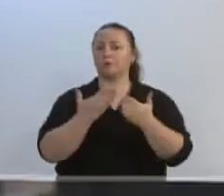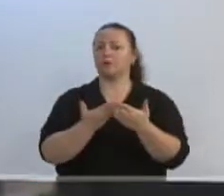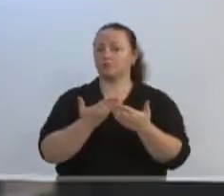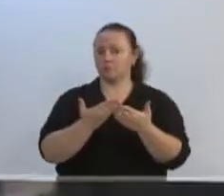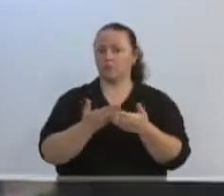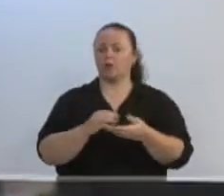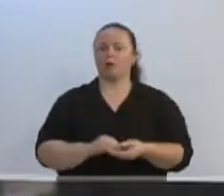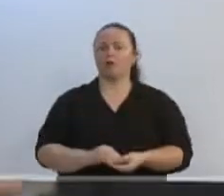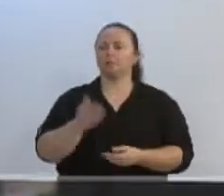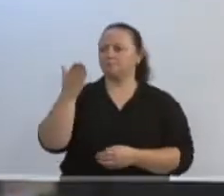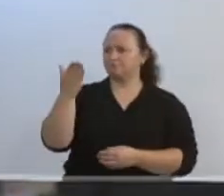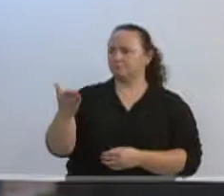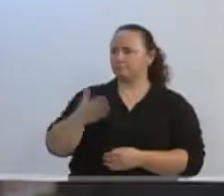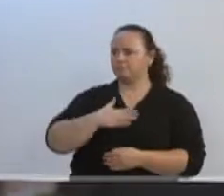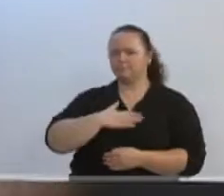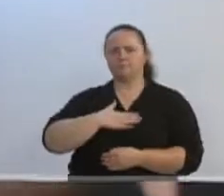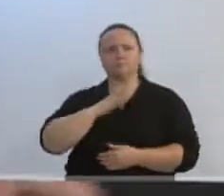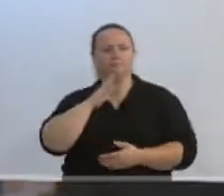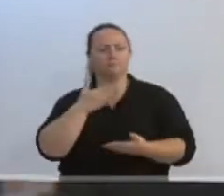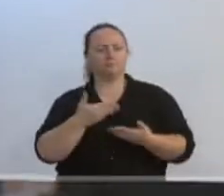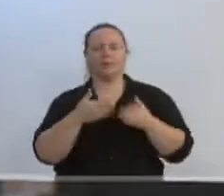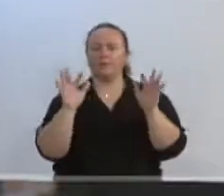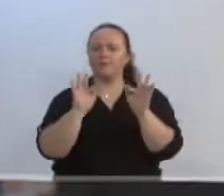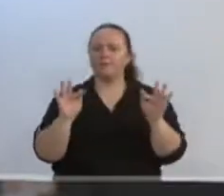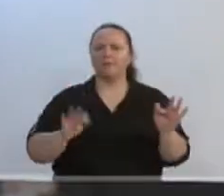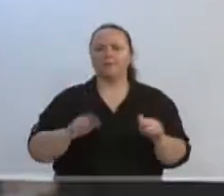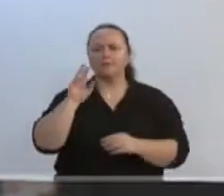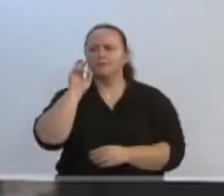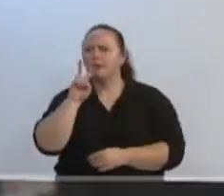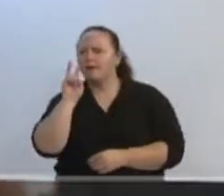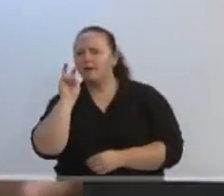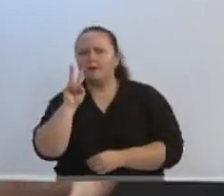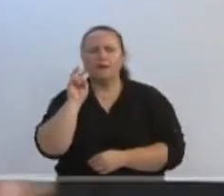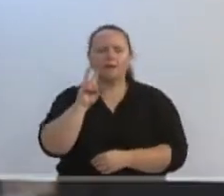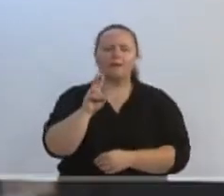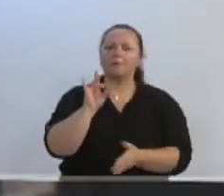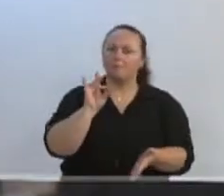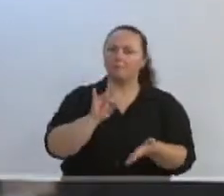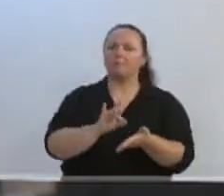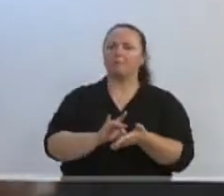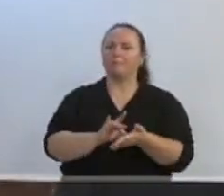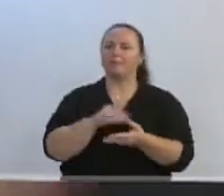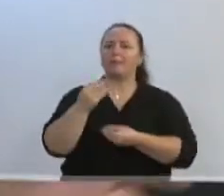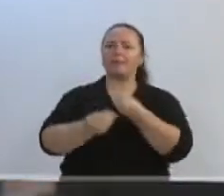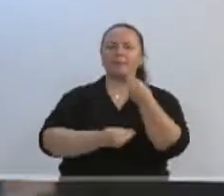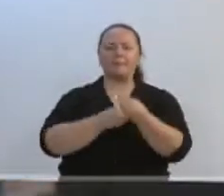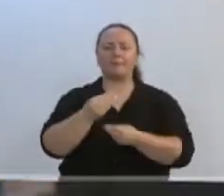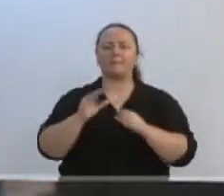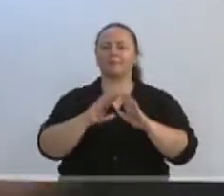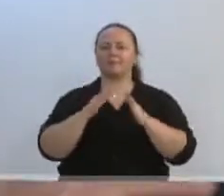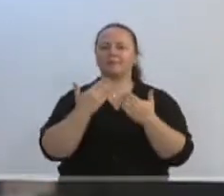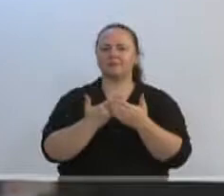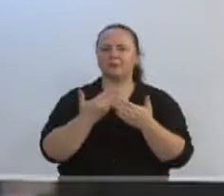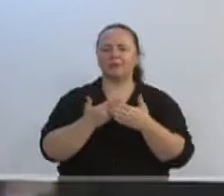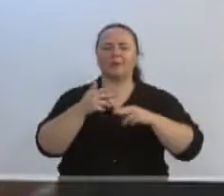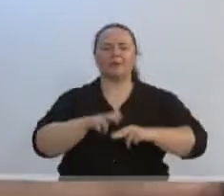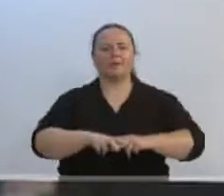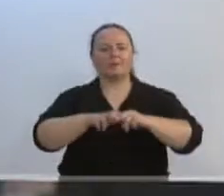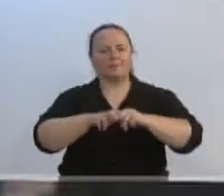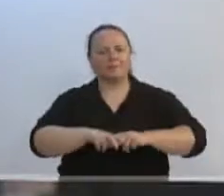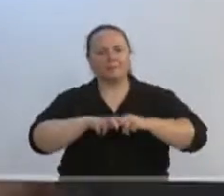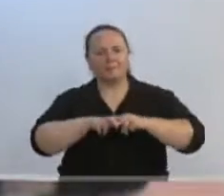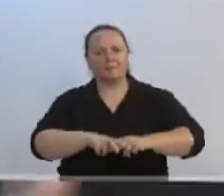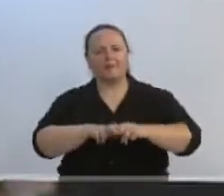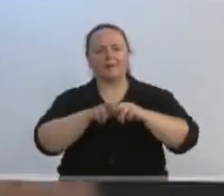Excelência com certeza ficou surpreso e feliz com o que viu lá, né? As condições dessa escola, o parquinho, o jardim, a